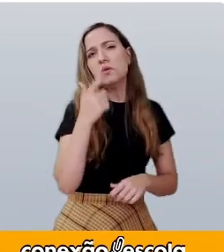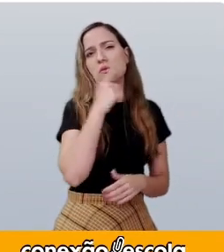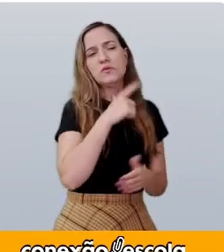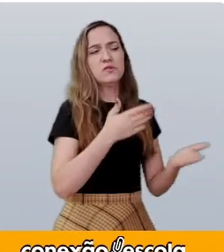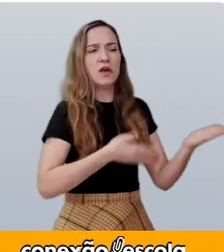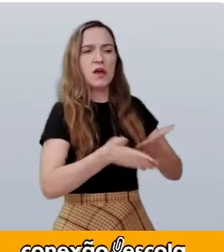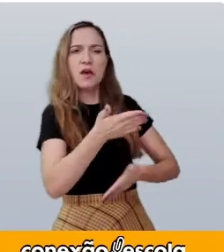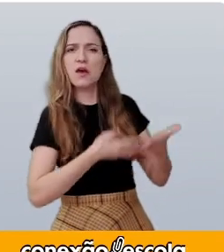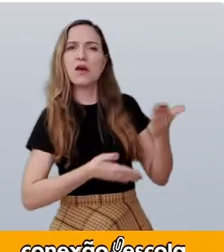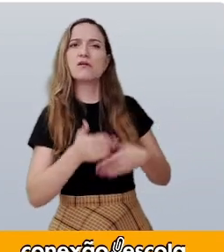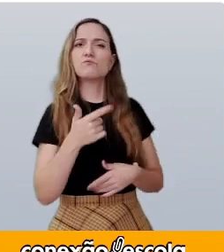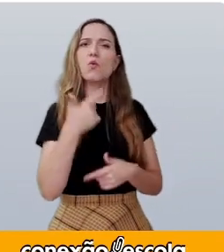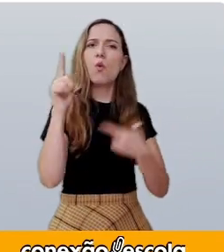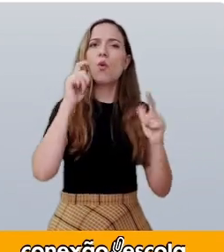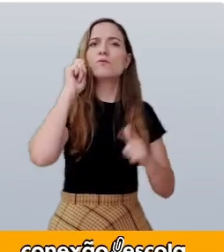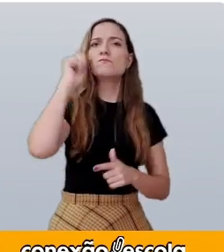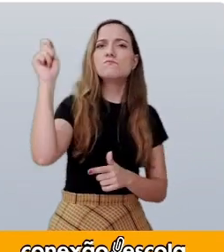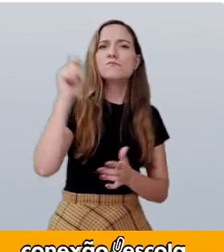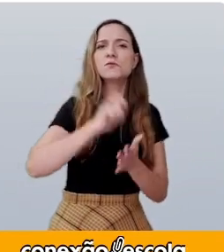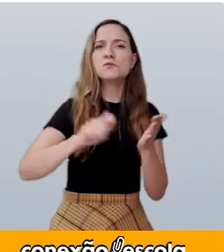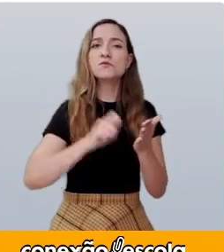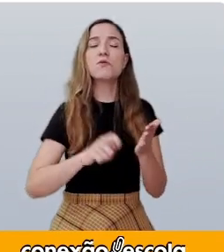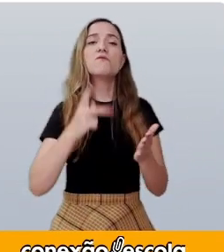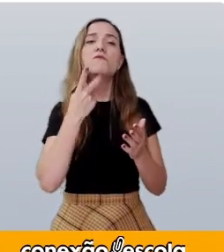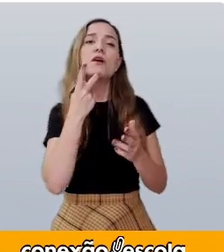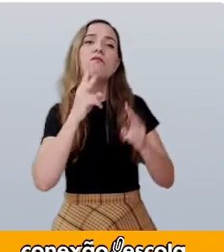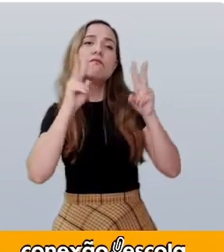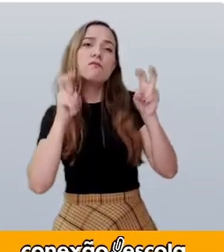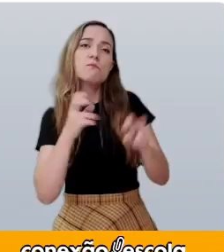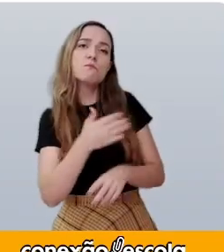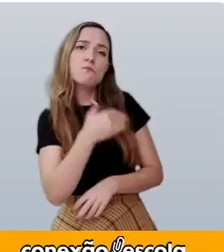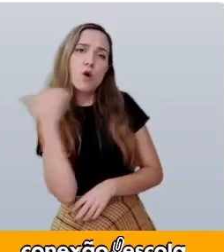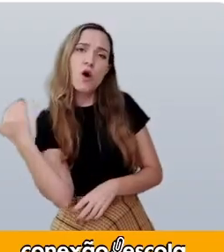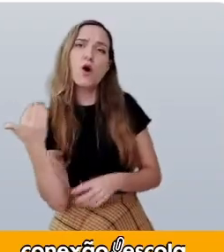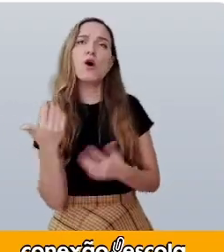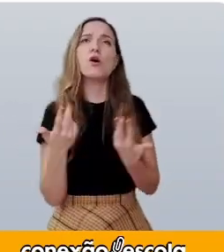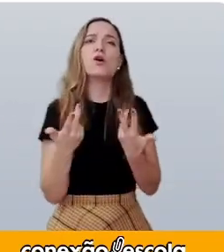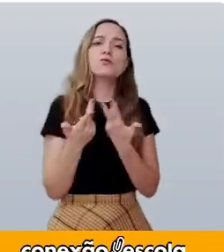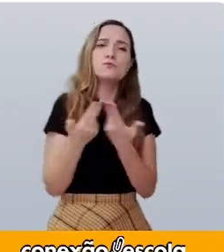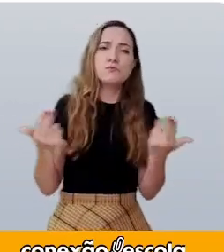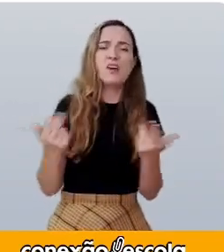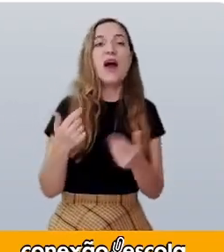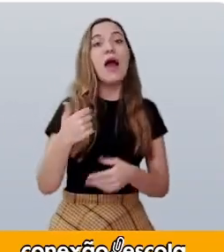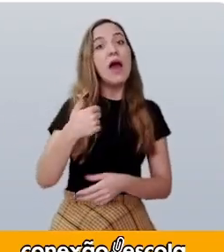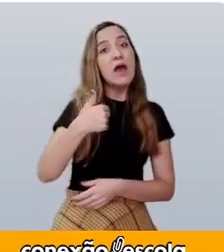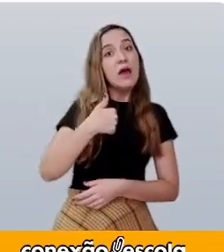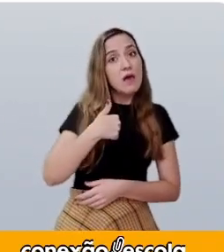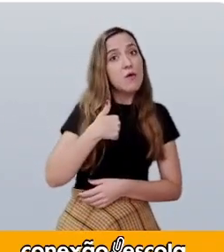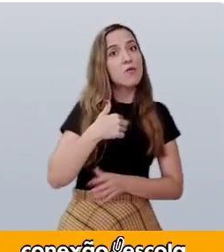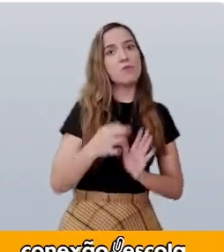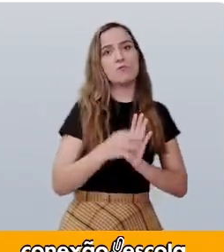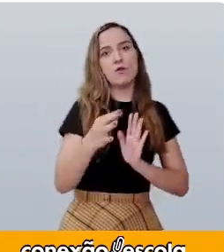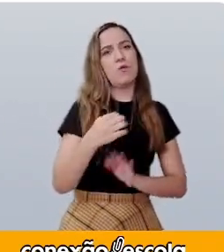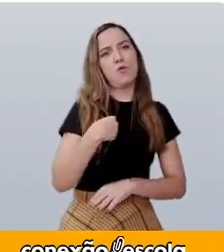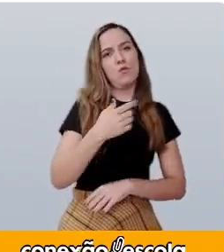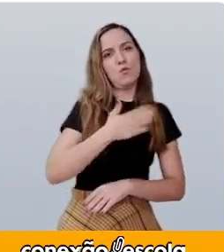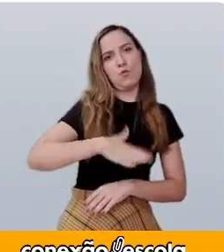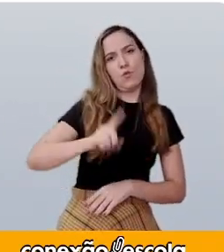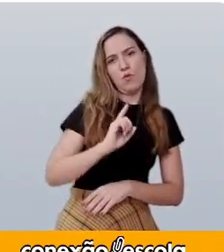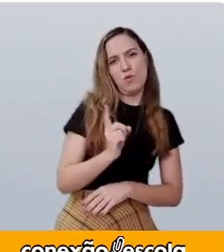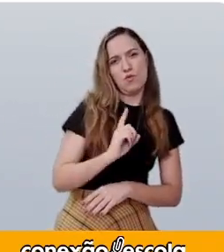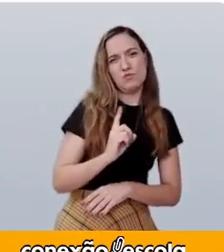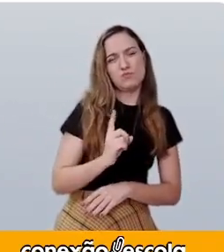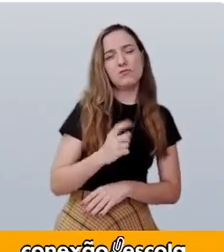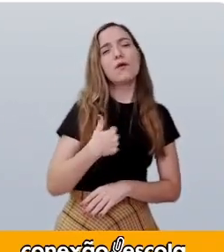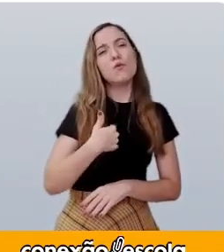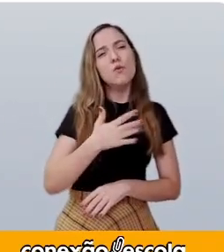que sabem, que falam de morte, que falam de outras coisas, mas eu pessoalmente não falo. Eu gosto